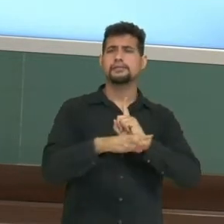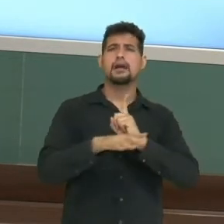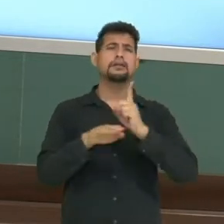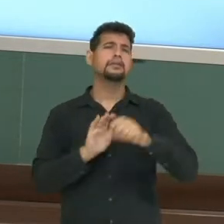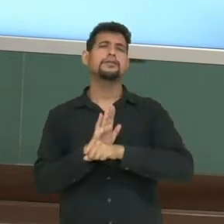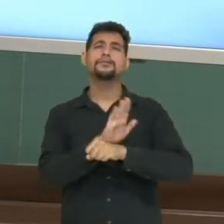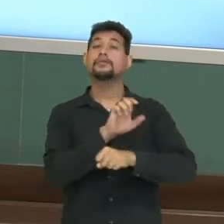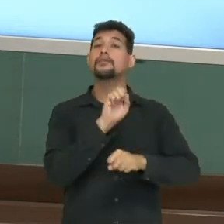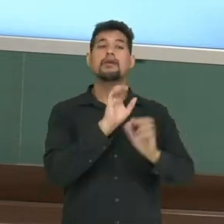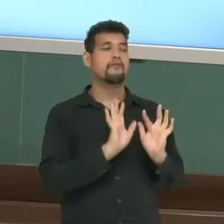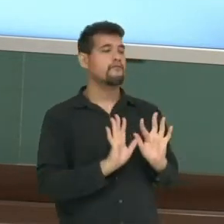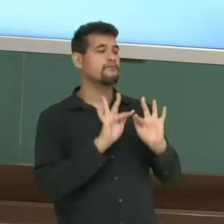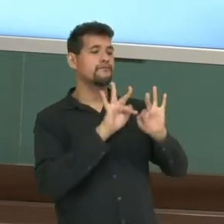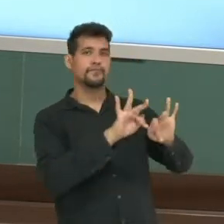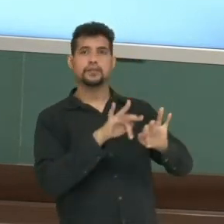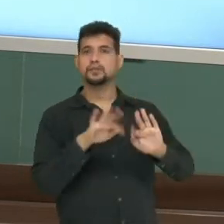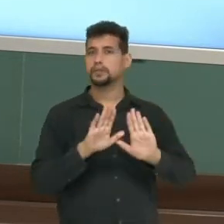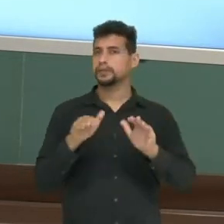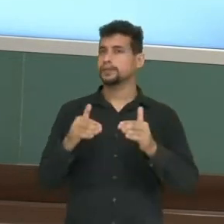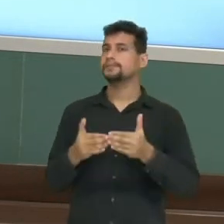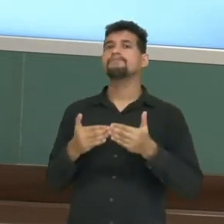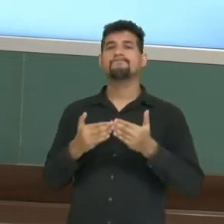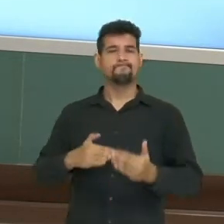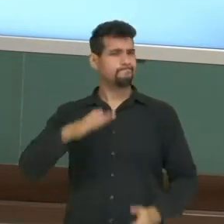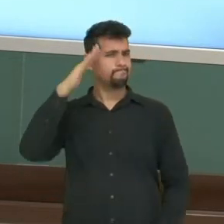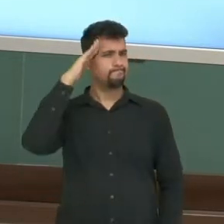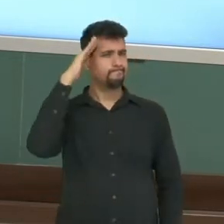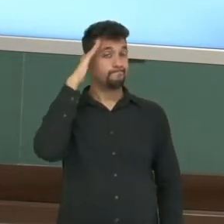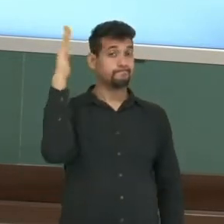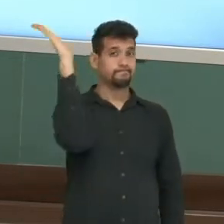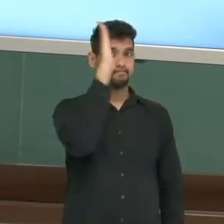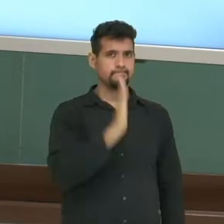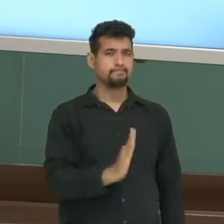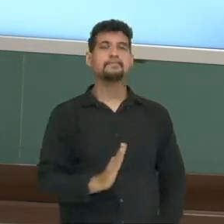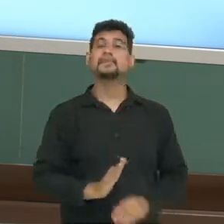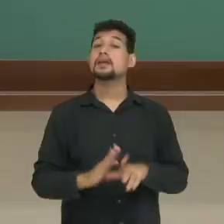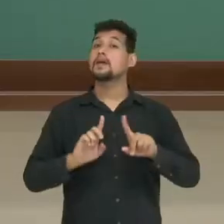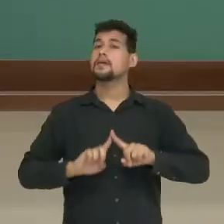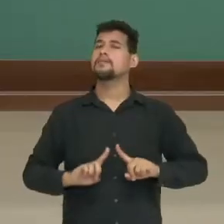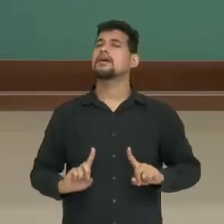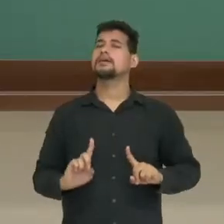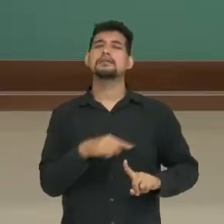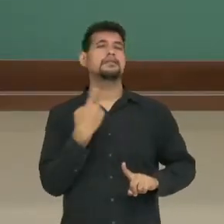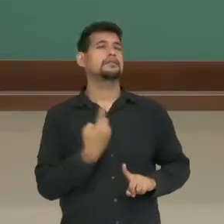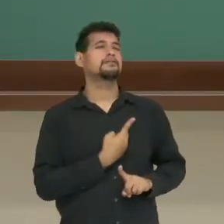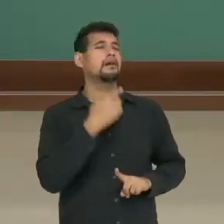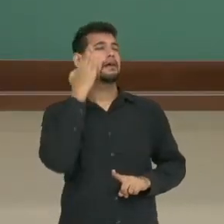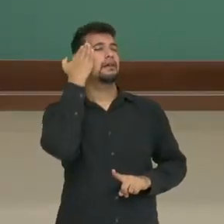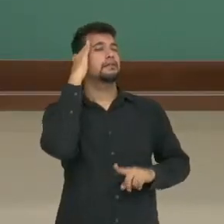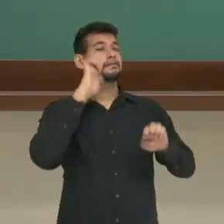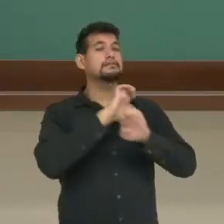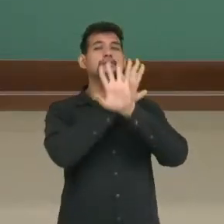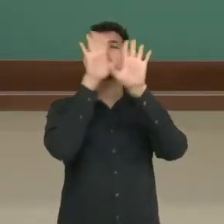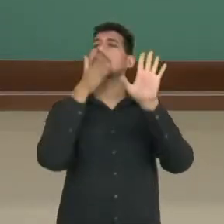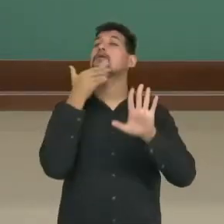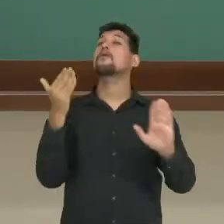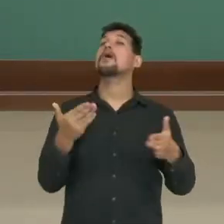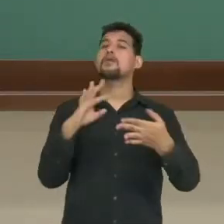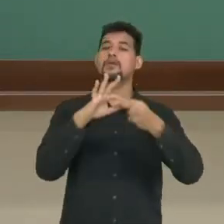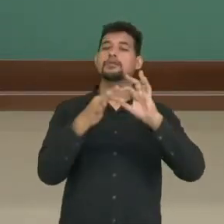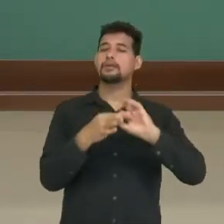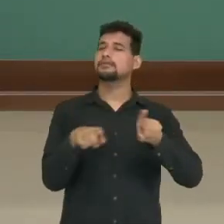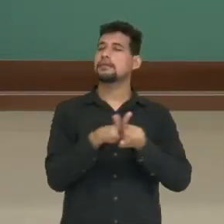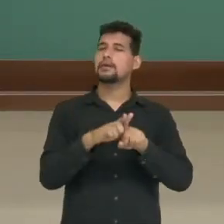contribuíram para o fim do regime militar no Brasil. Portanto, vamos entender um pouco melhor o contexto em que o